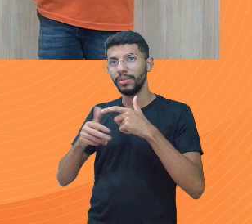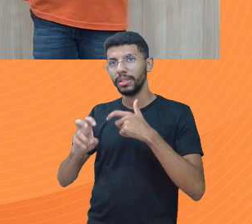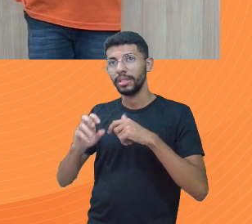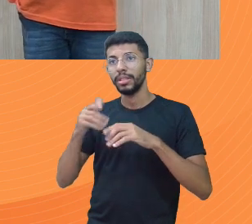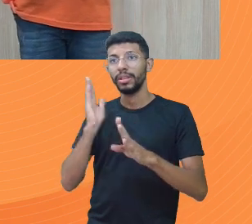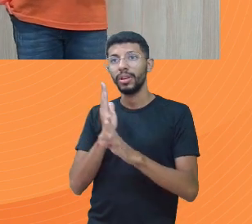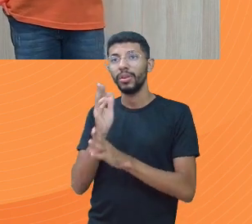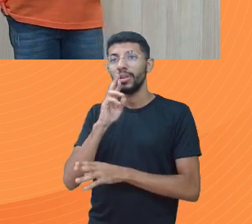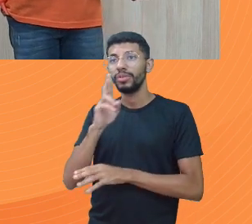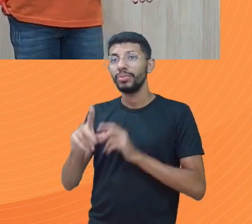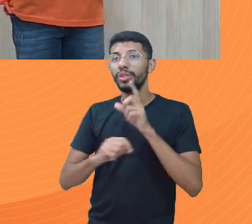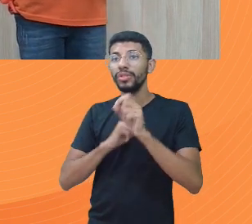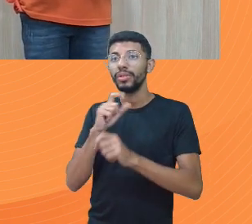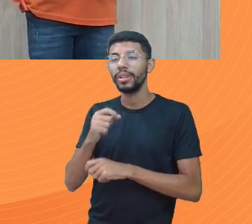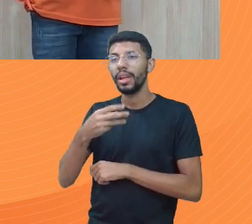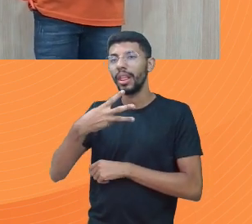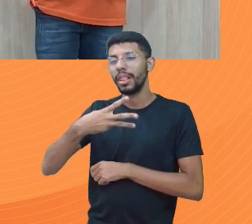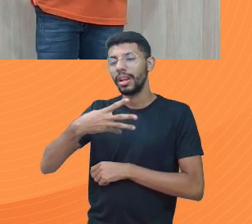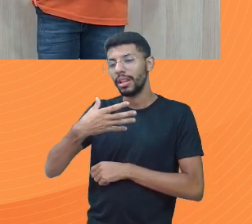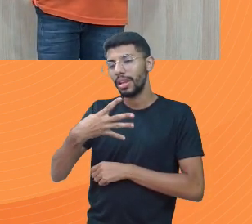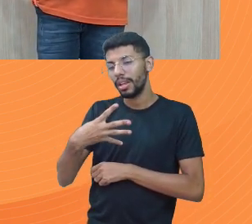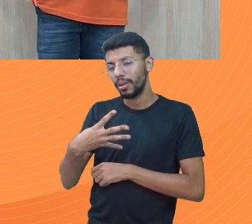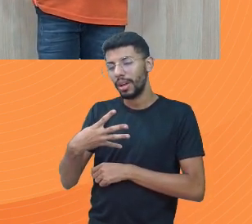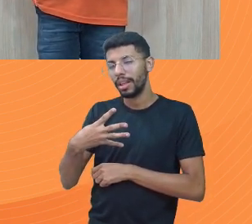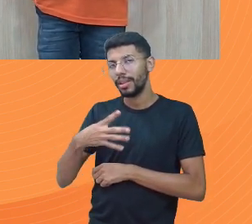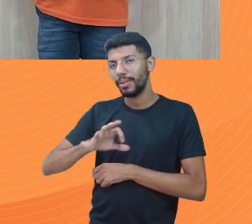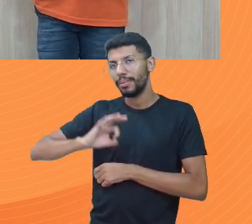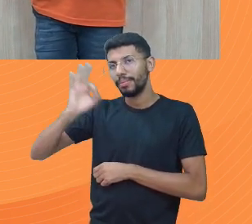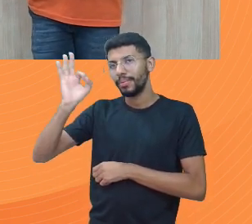resultado 34. No caso, 34%,